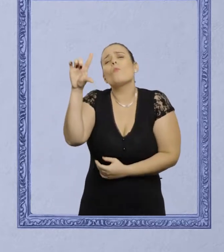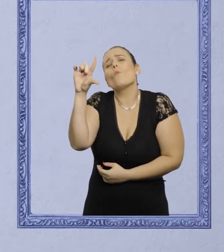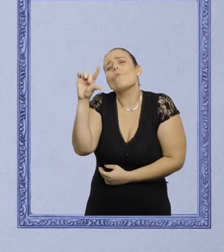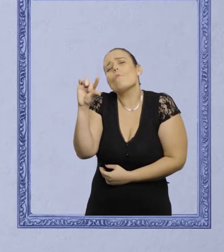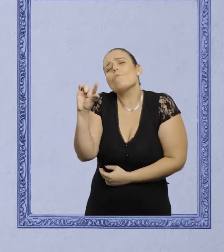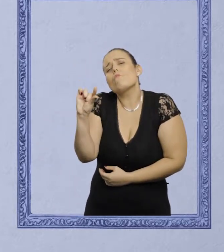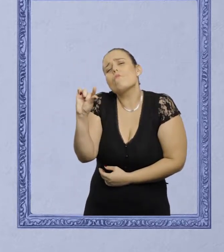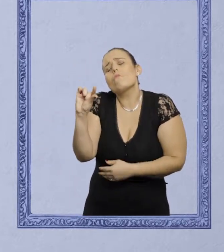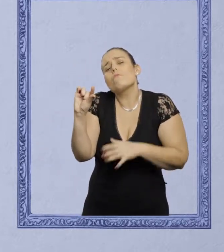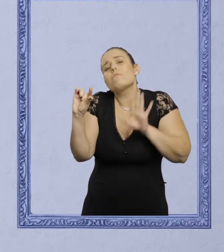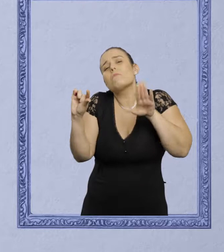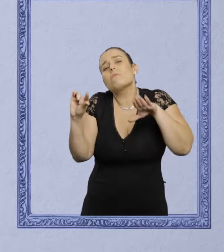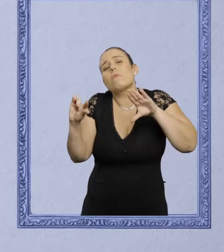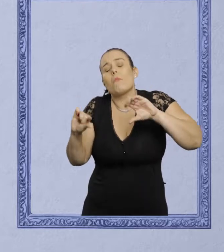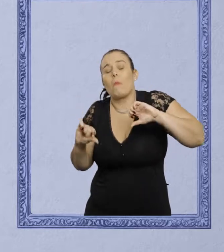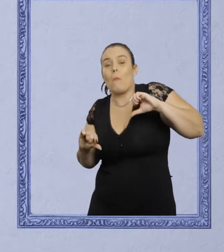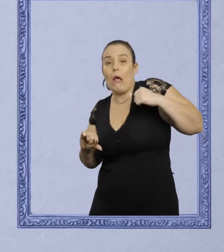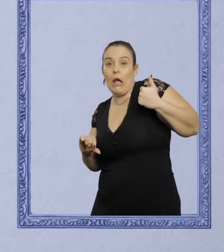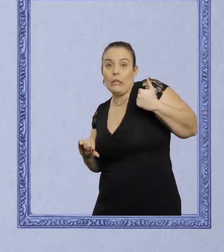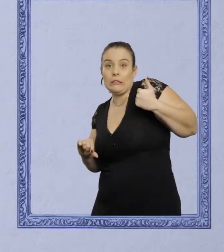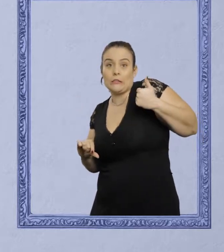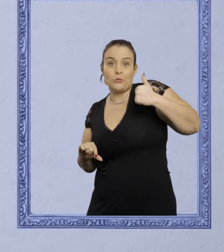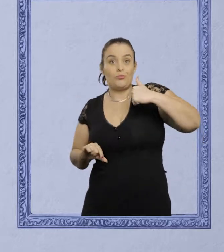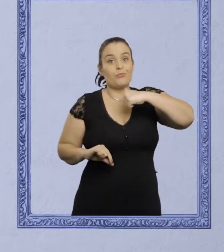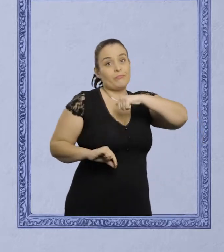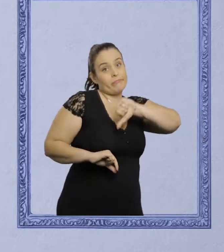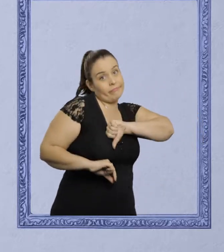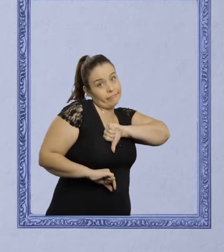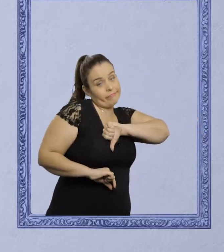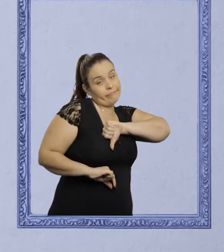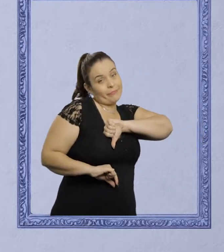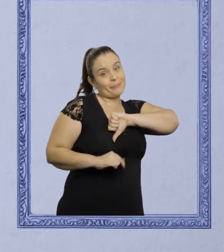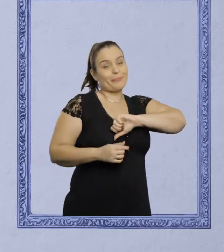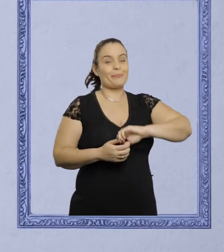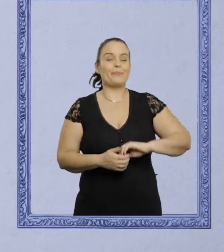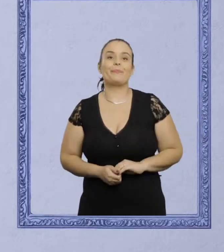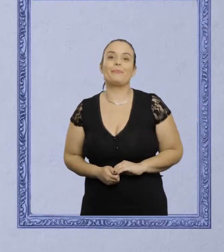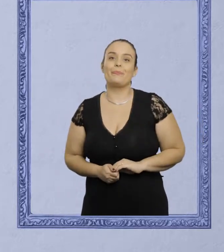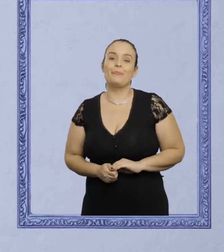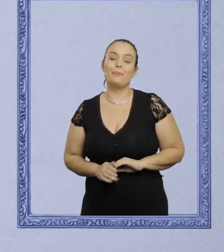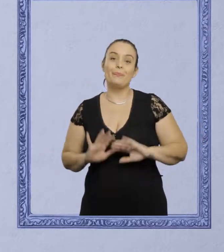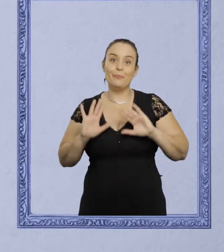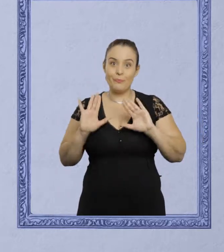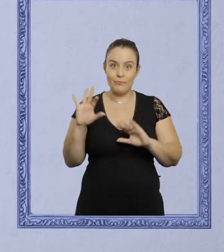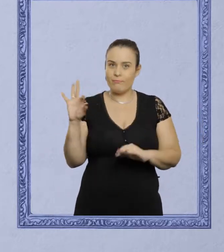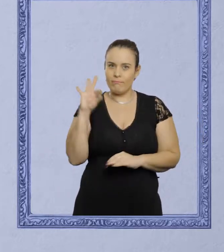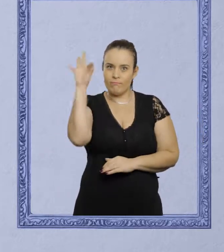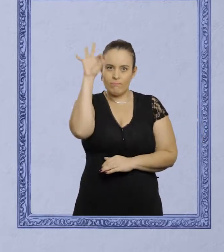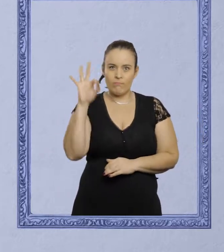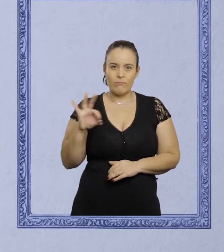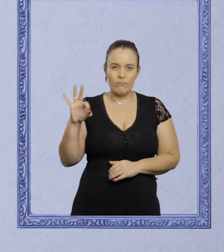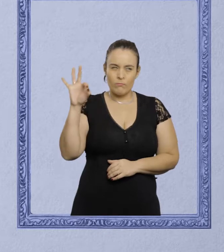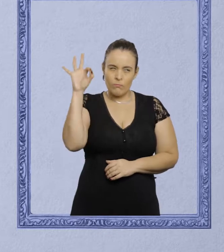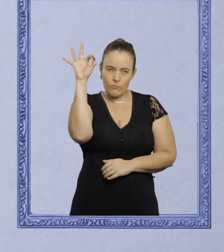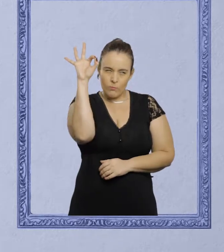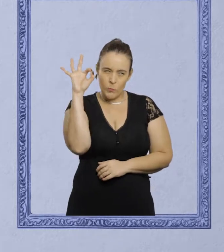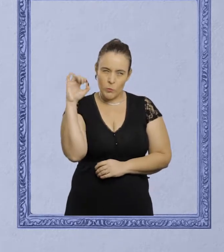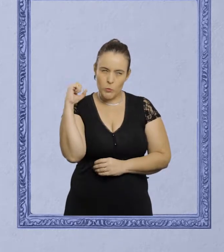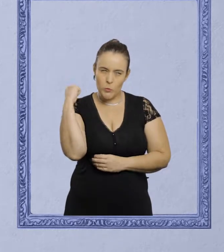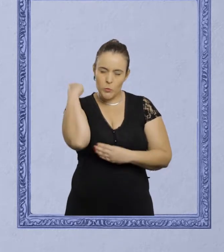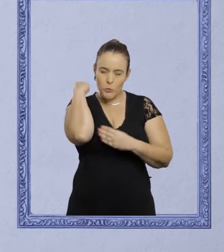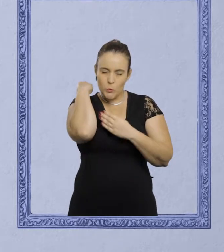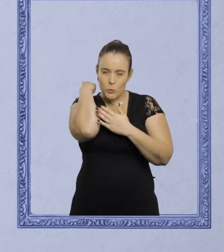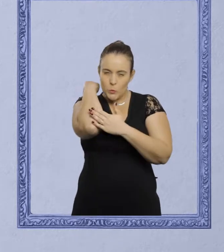Sininho era muito pequena, só podia ser uma coisa de cada vez, toda boa ou toda má.